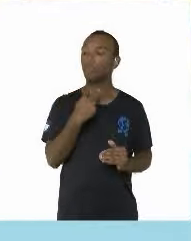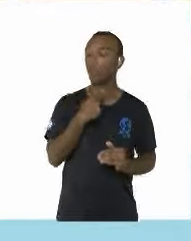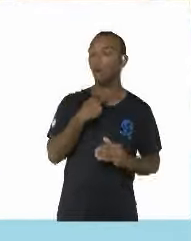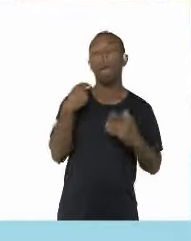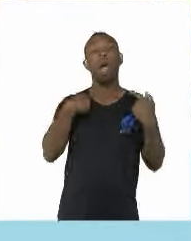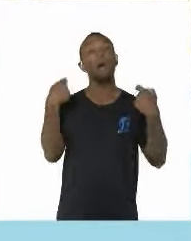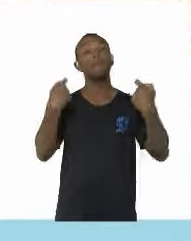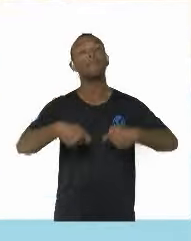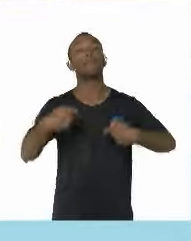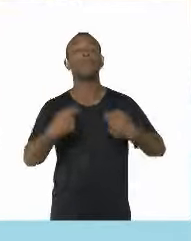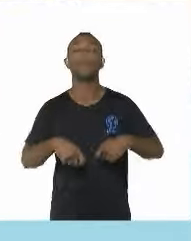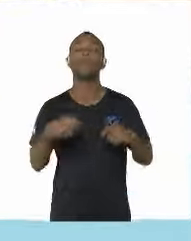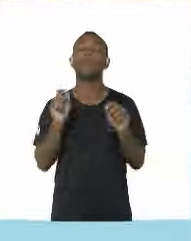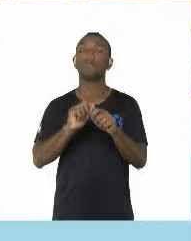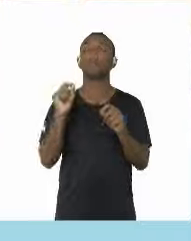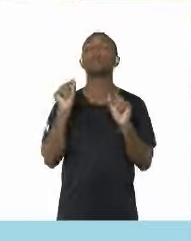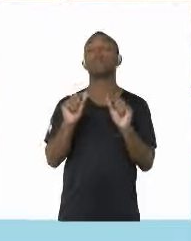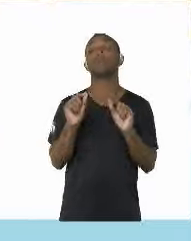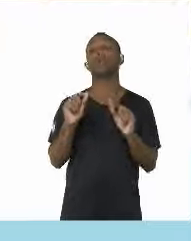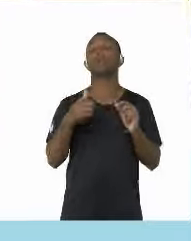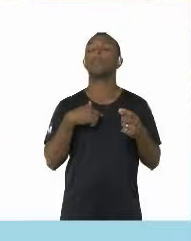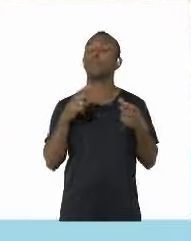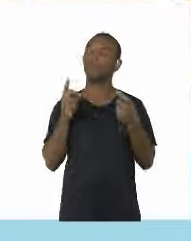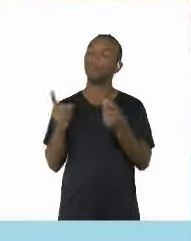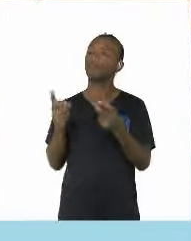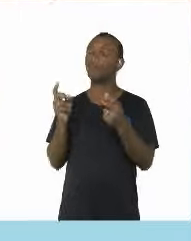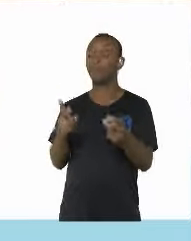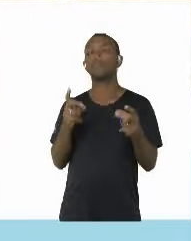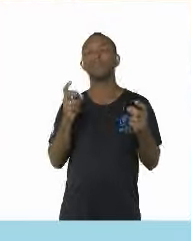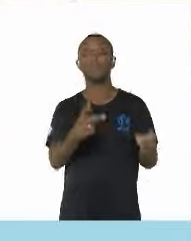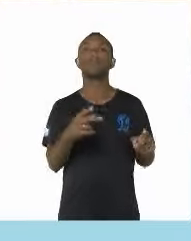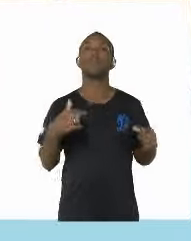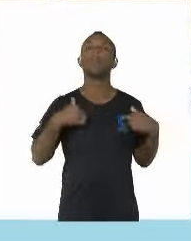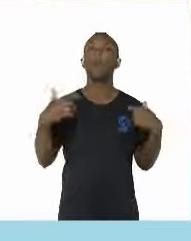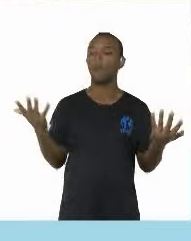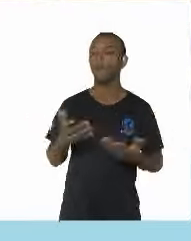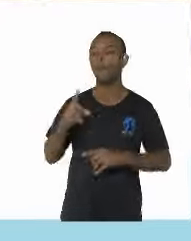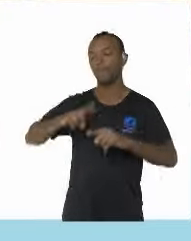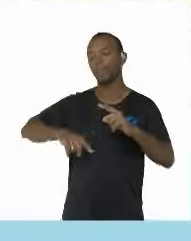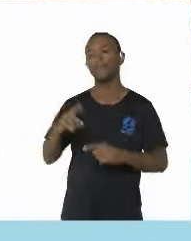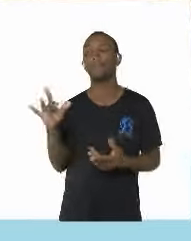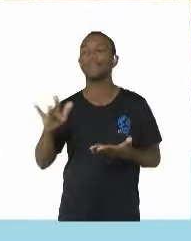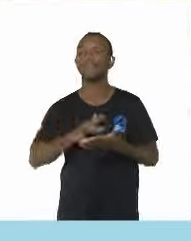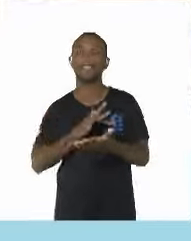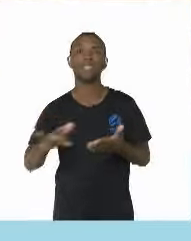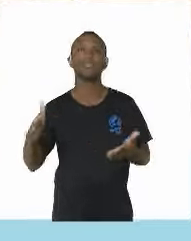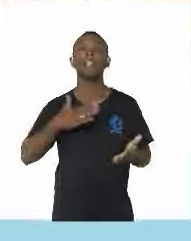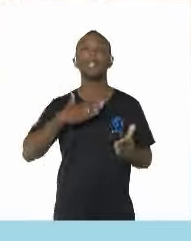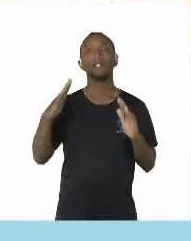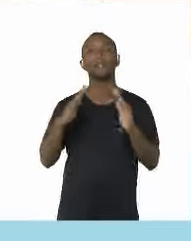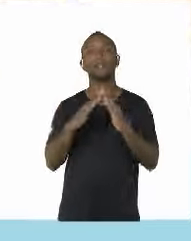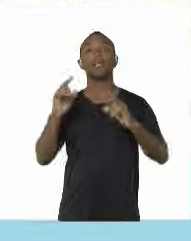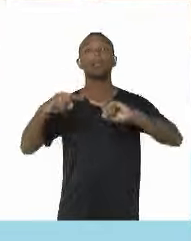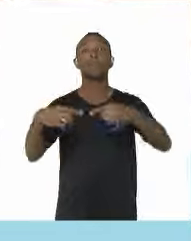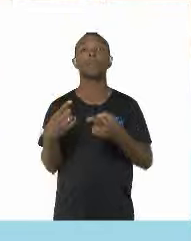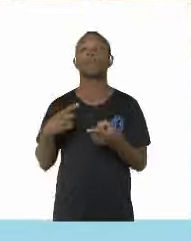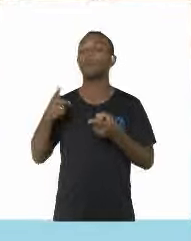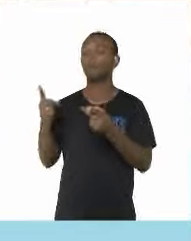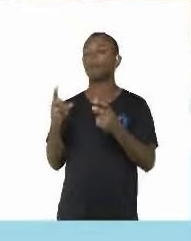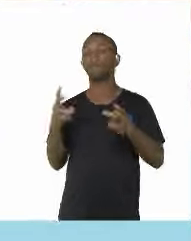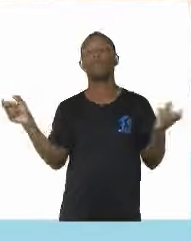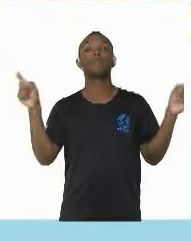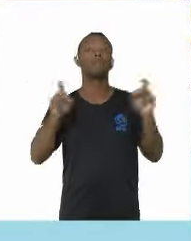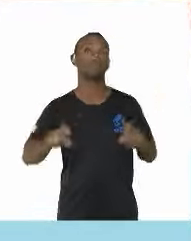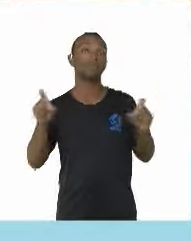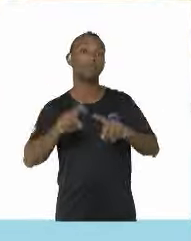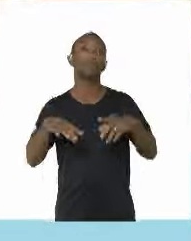E eu pensei, vou vender as estampas, né? Então agora eu tenho um produto digital, um produto que eu posso fazer na minha casa e eu posso vender pelo computador. Então eu